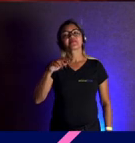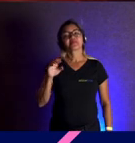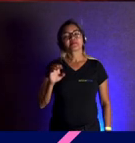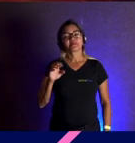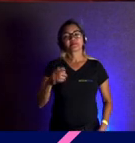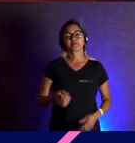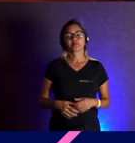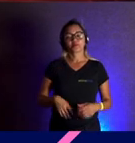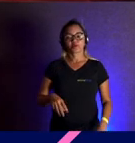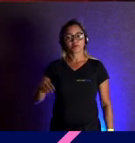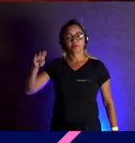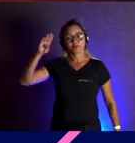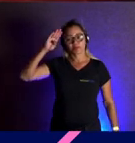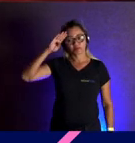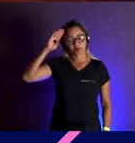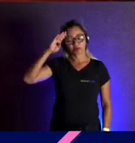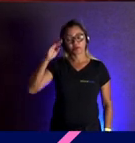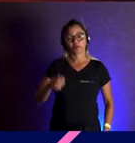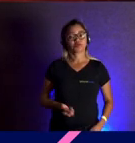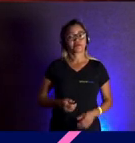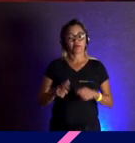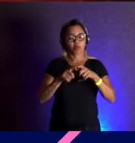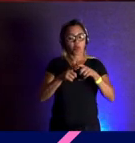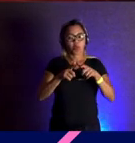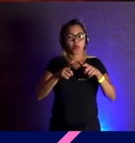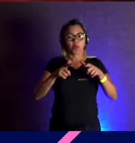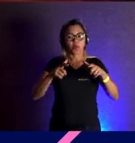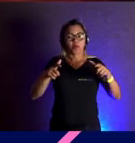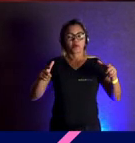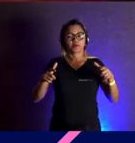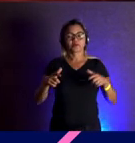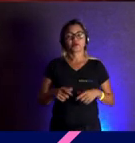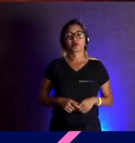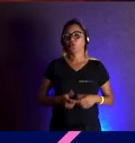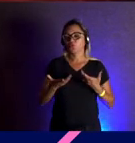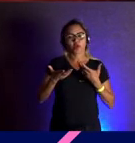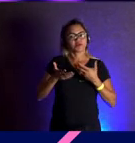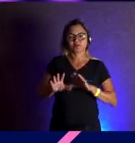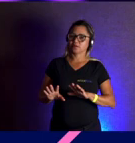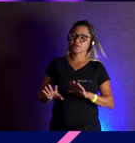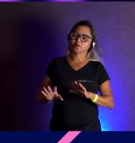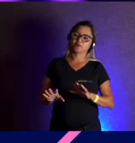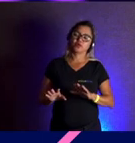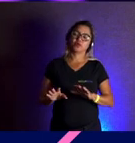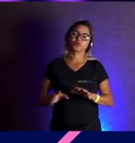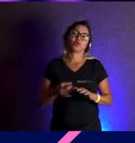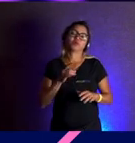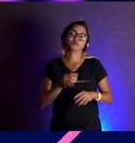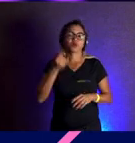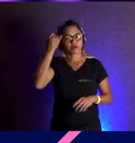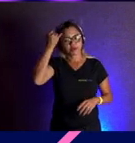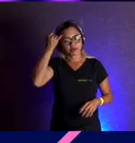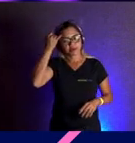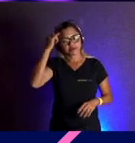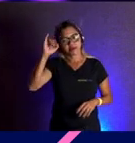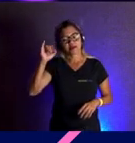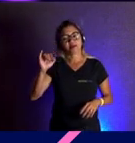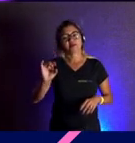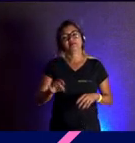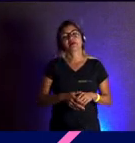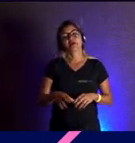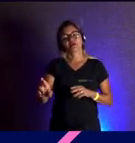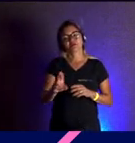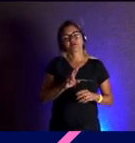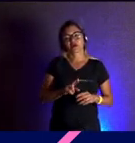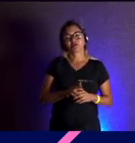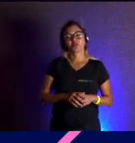não estava havendo aumento do desmatamento da Amazônia. Então, o negacionismo tem, né, não é uma coisa só no plano das ideias, tem ações. Tem